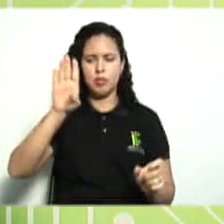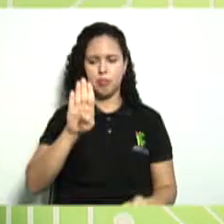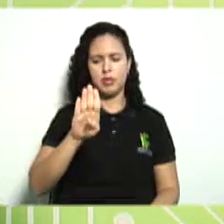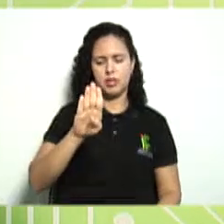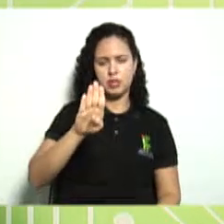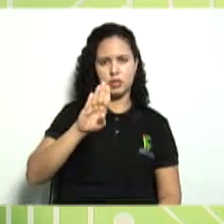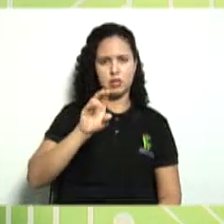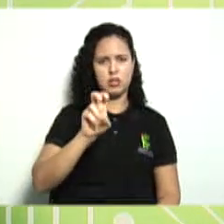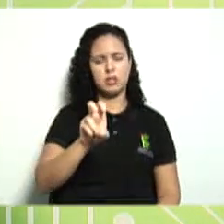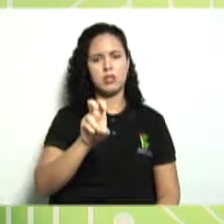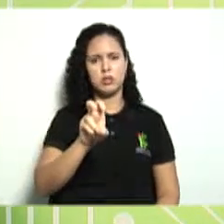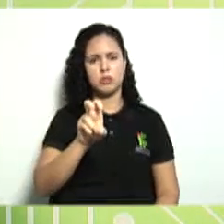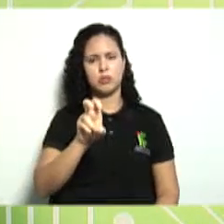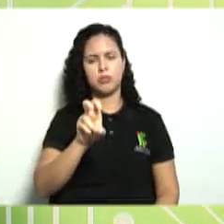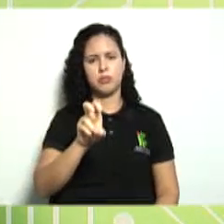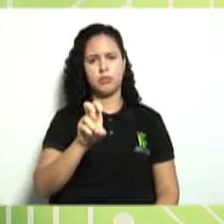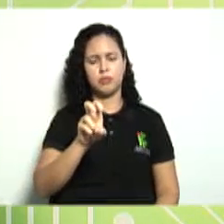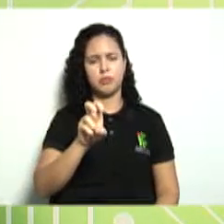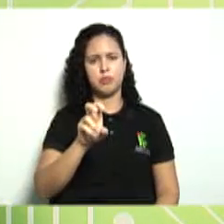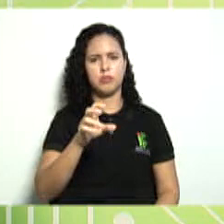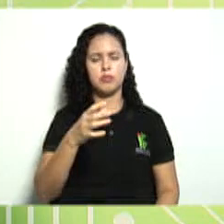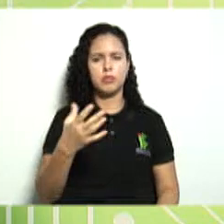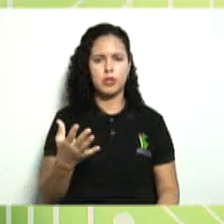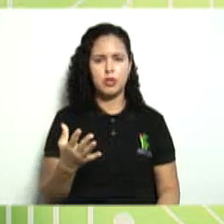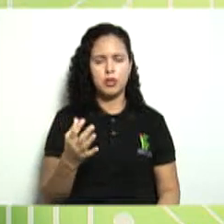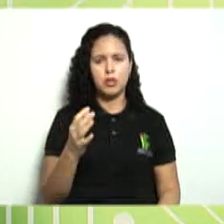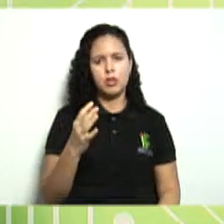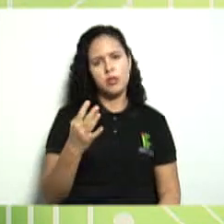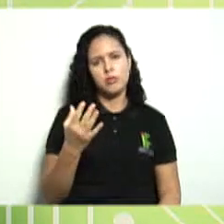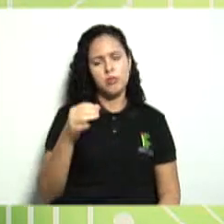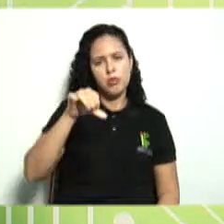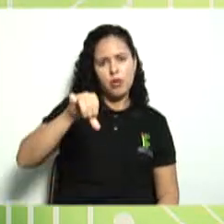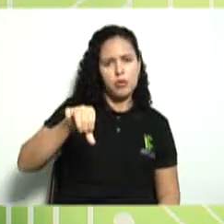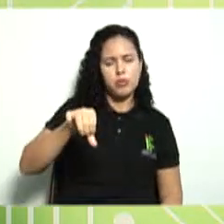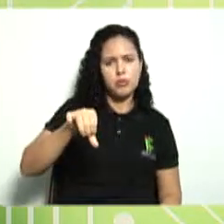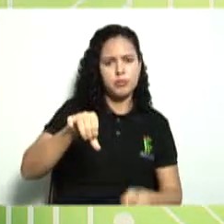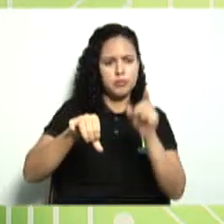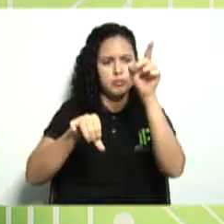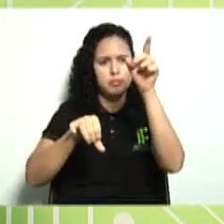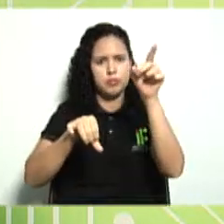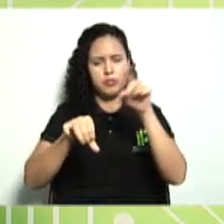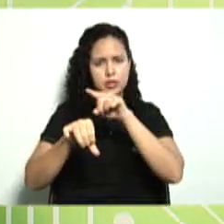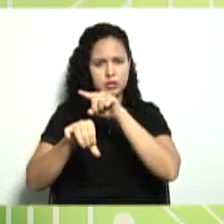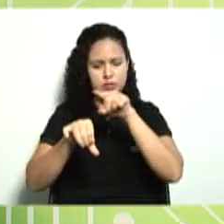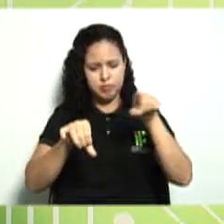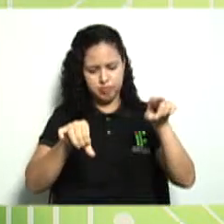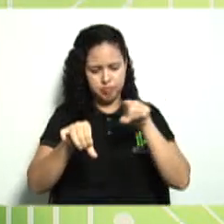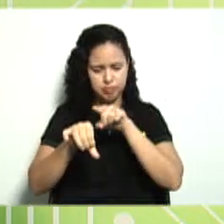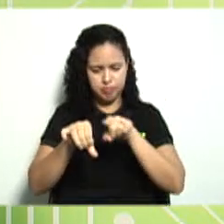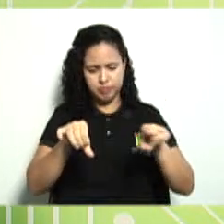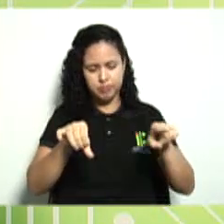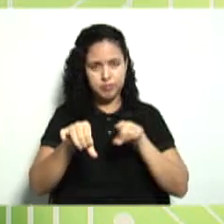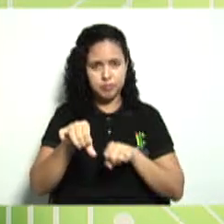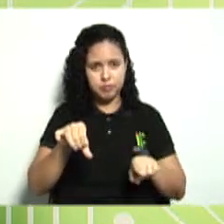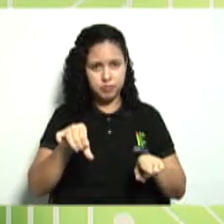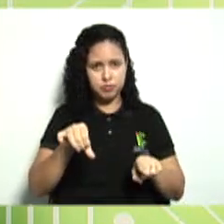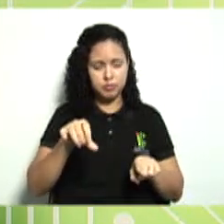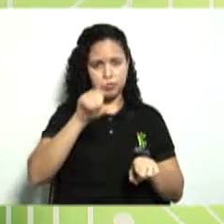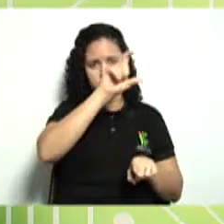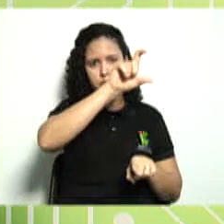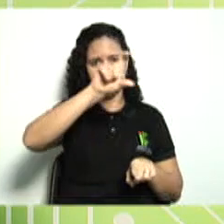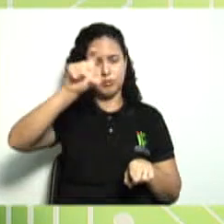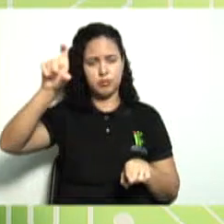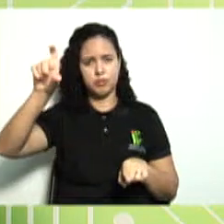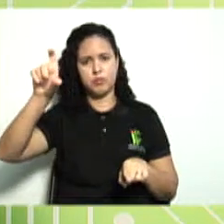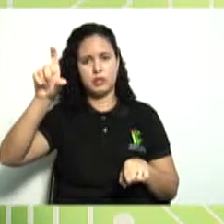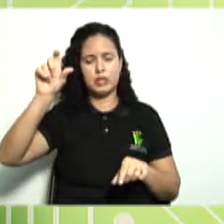por exemplo, é referente à coluna e o 9 é referente à linha. Se inverter as ordens, pode ter